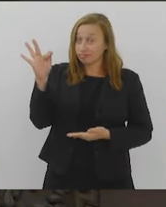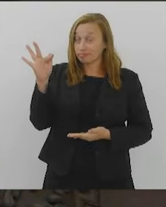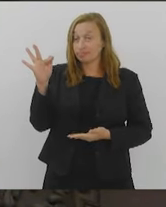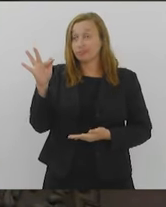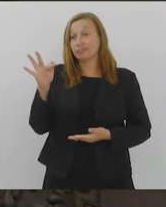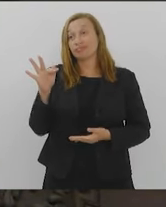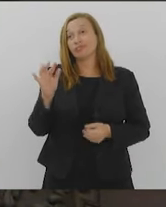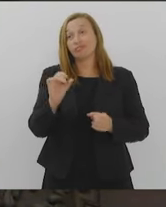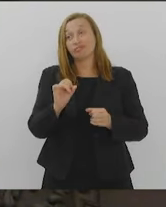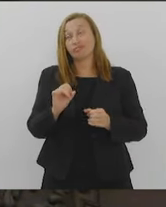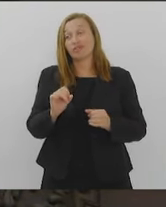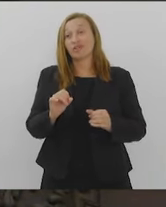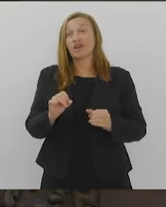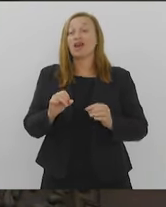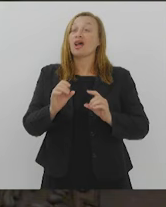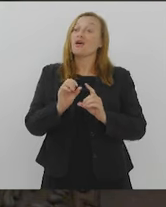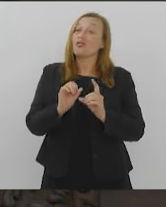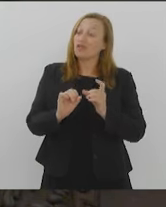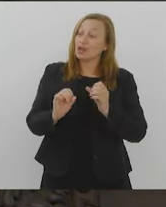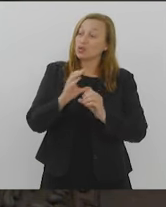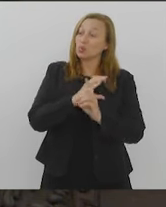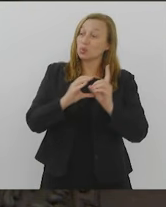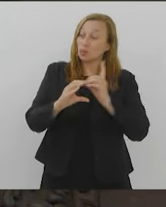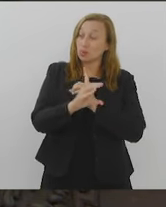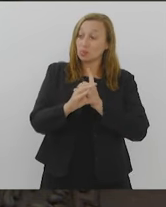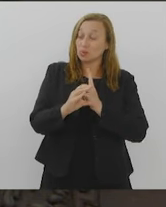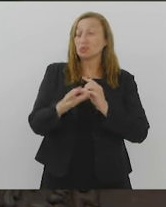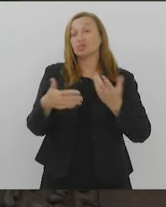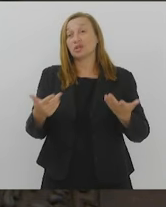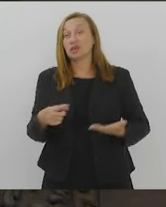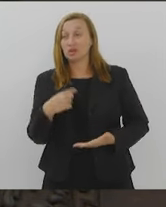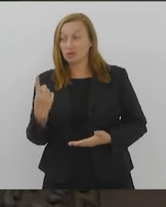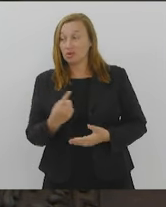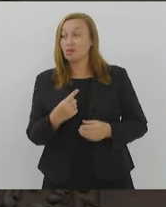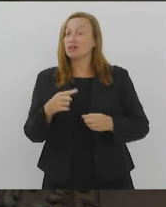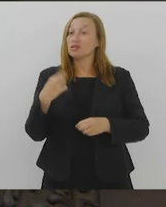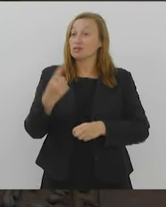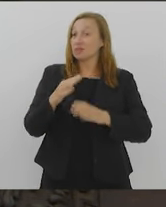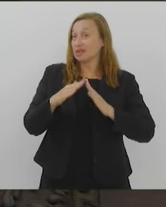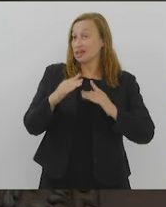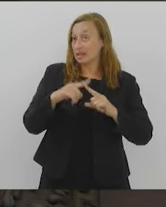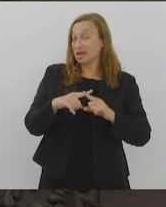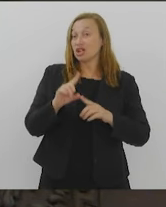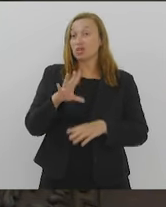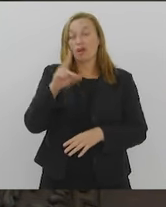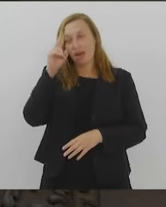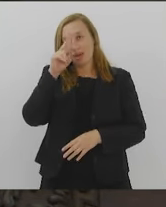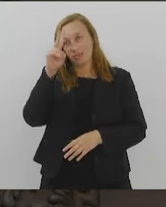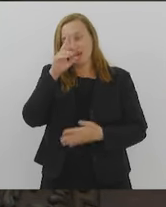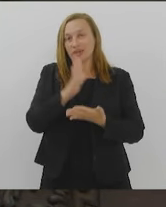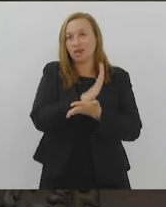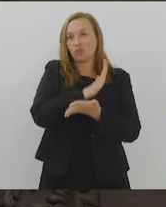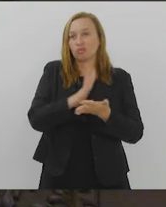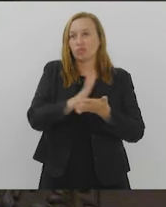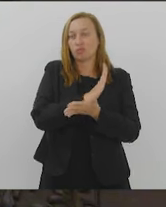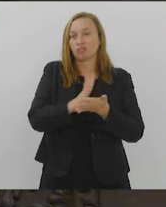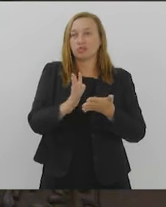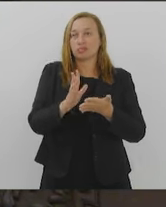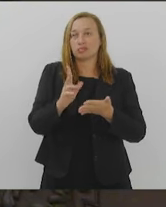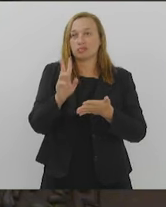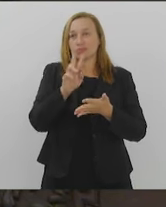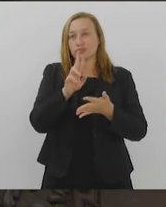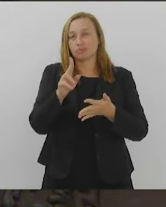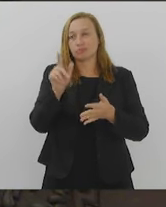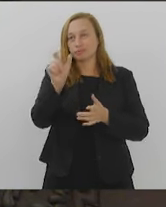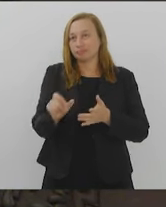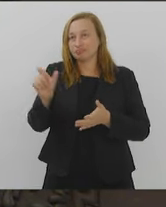igreja, e nós somos igreja onde nós vamos mesmo, queria só lembrar algumas pessoas, através de música